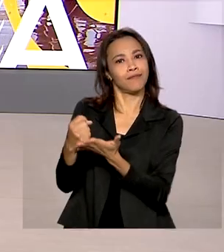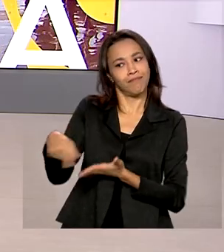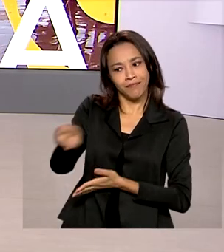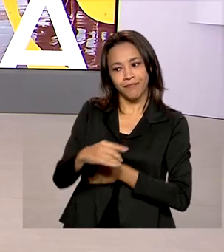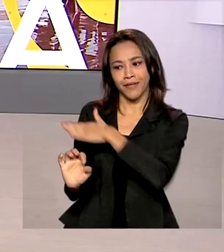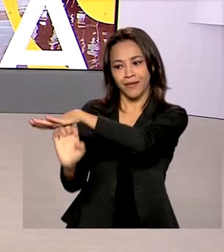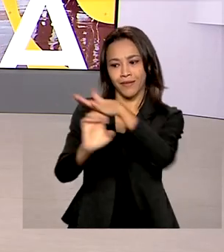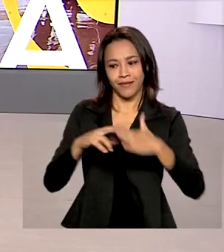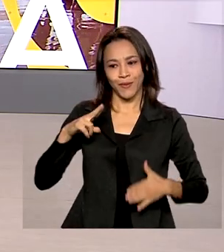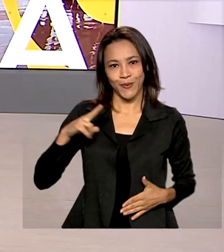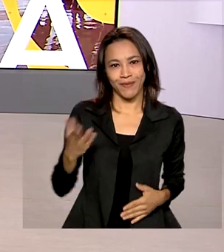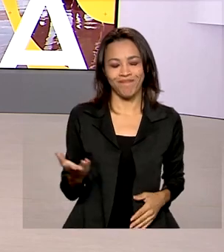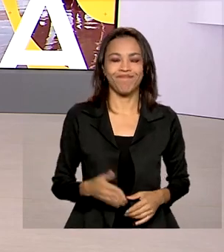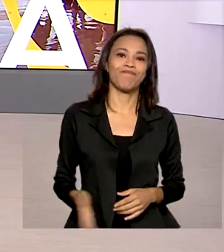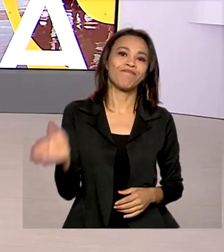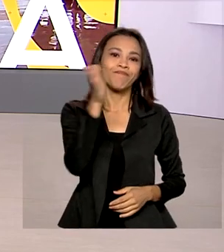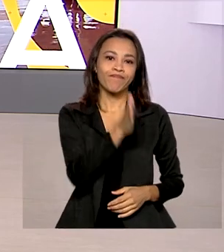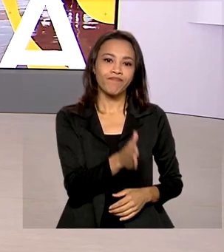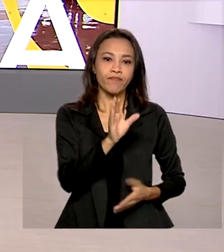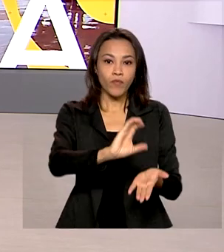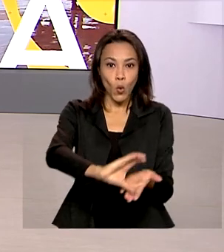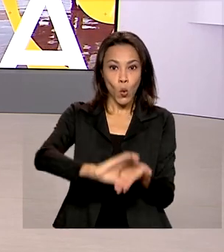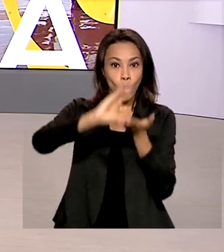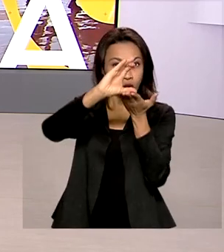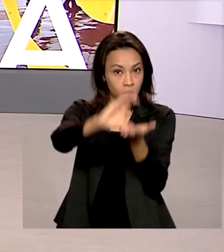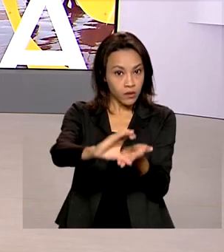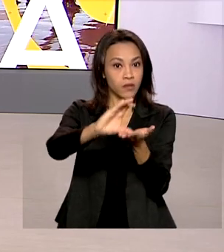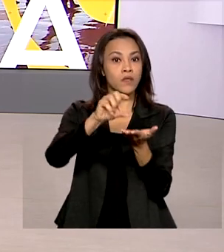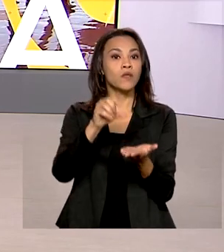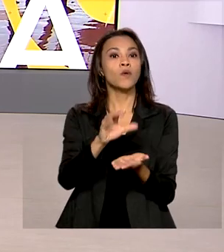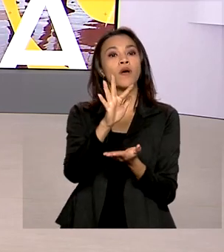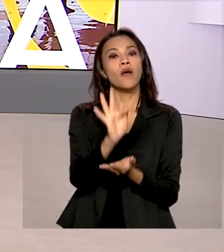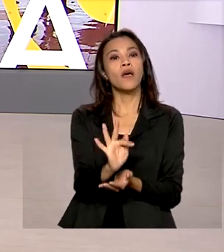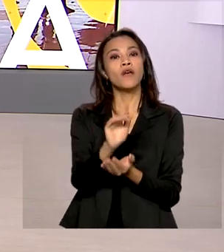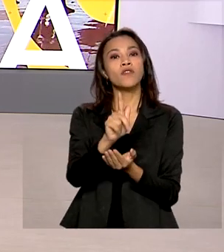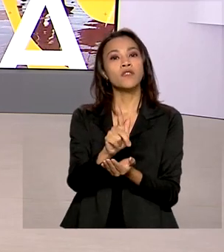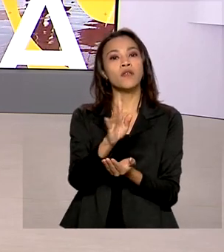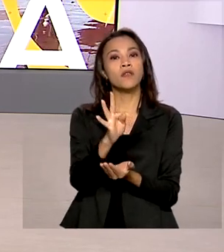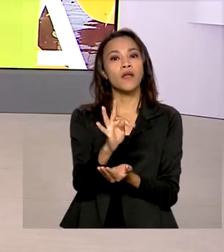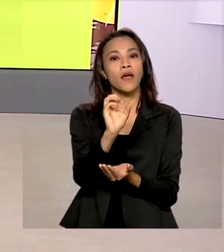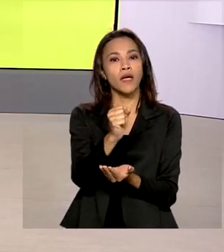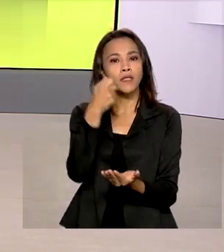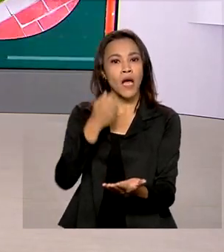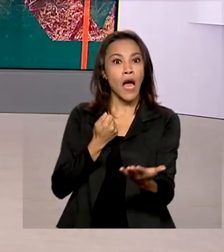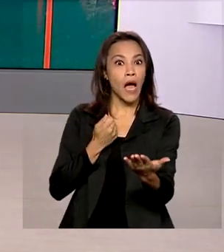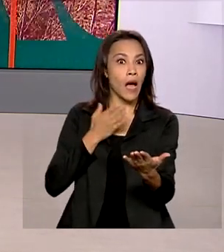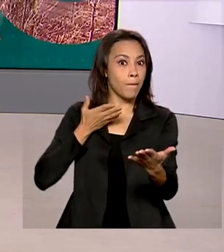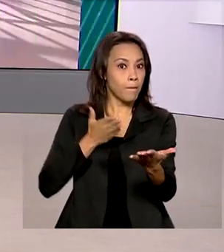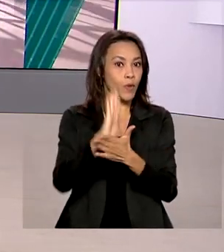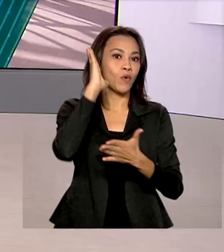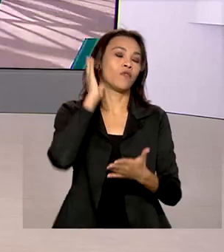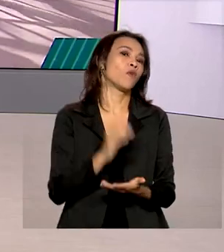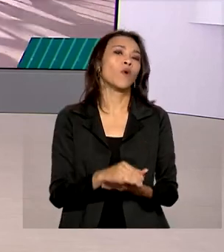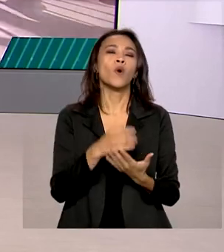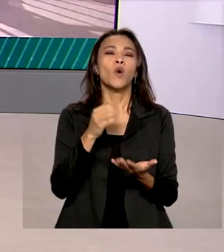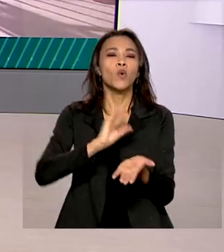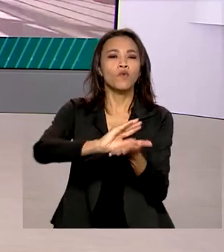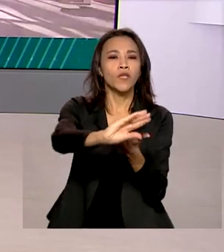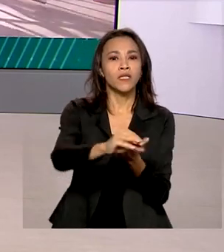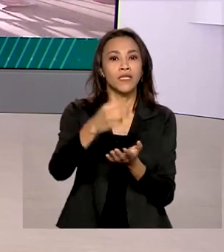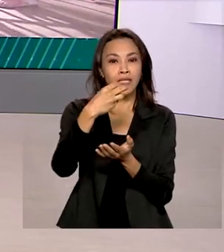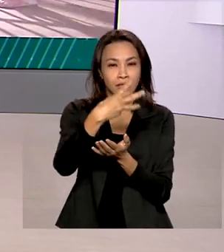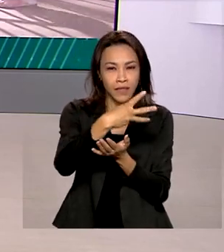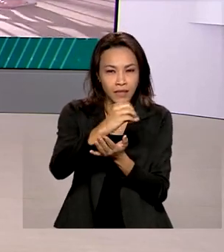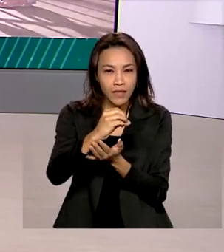privada conselho curador do FGTS aprovou o investimento de 326 bilhões de reais até